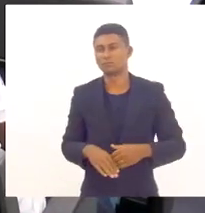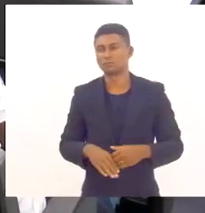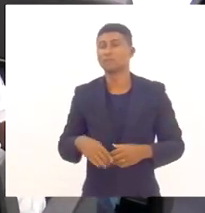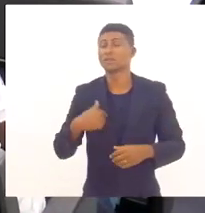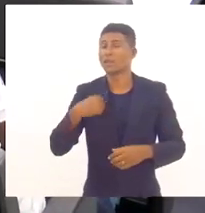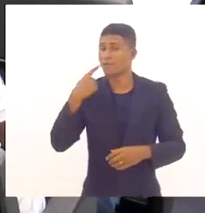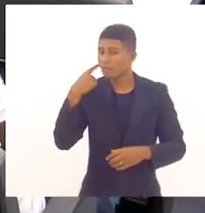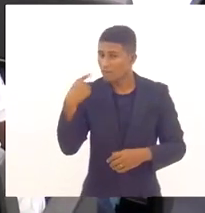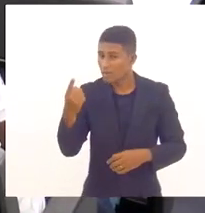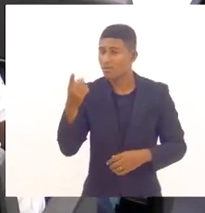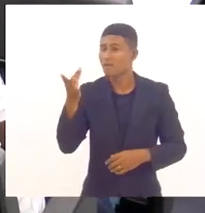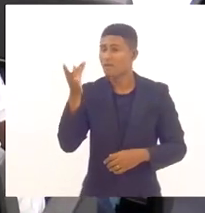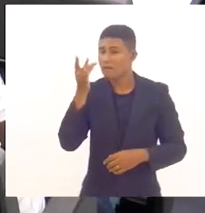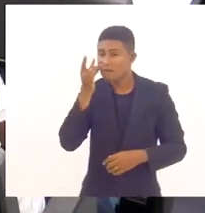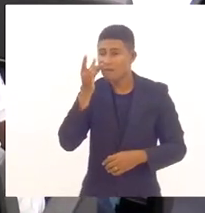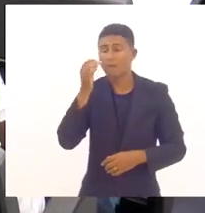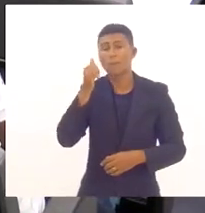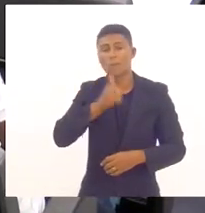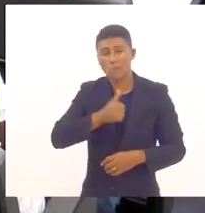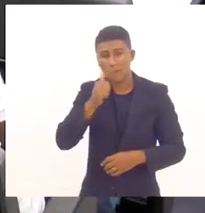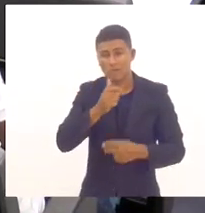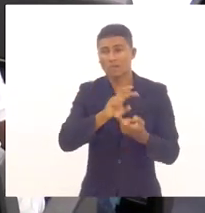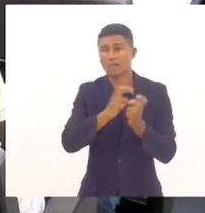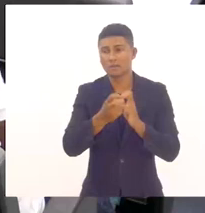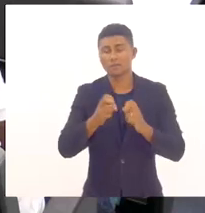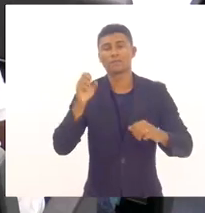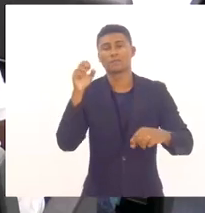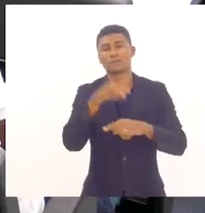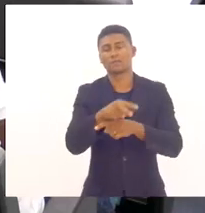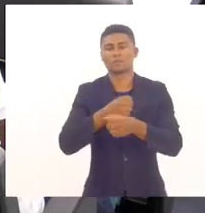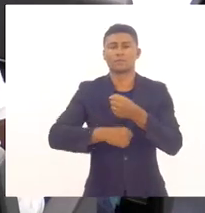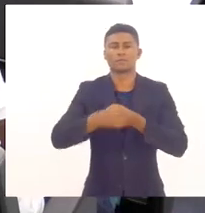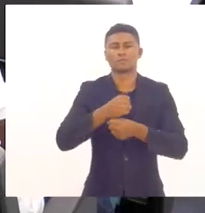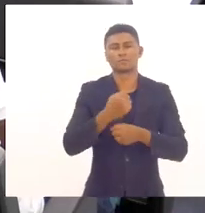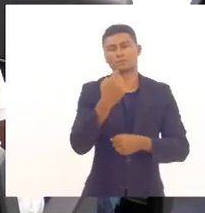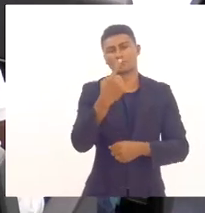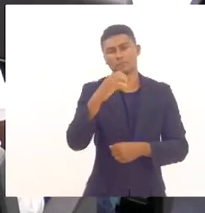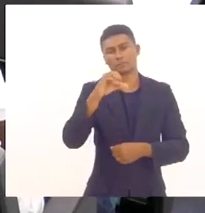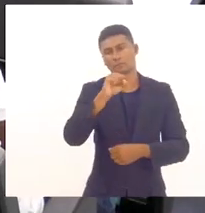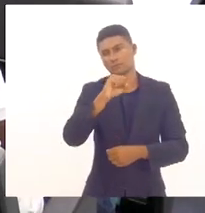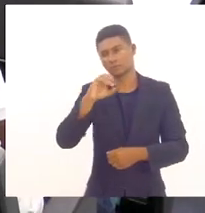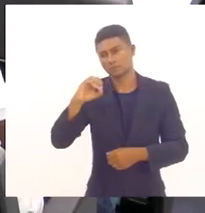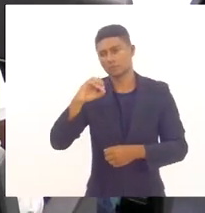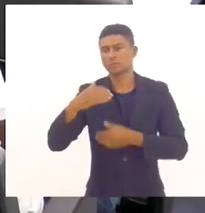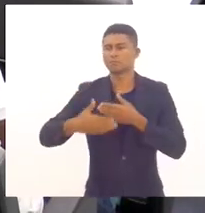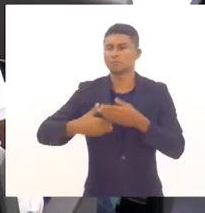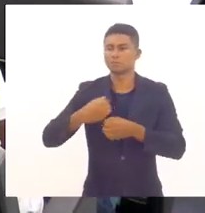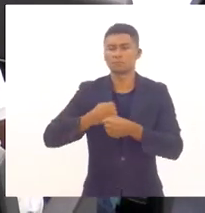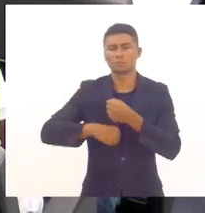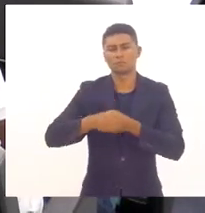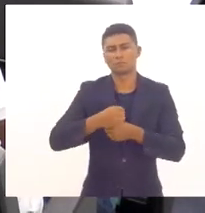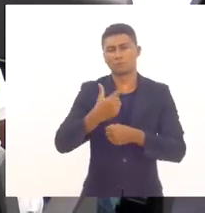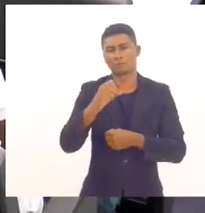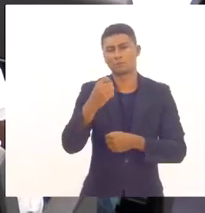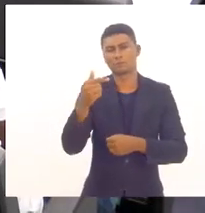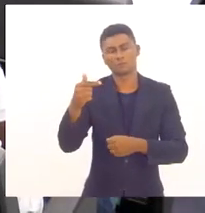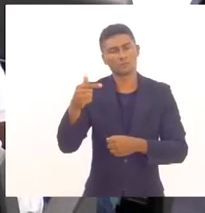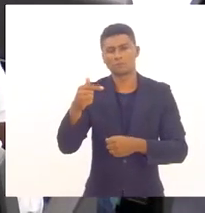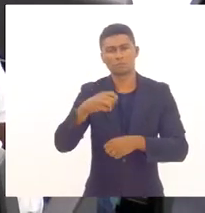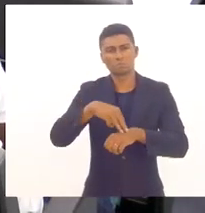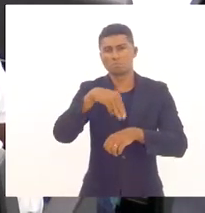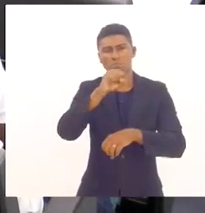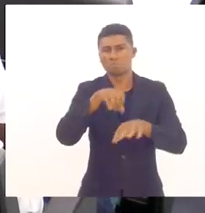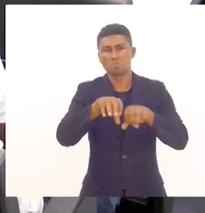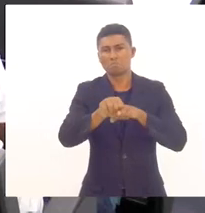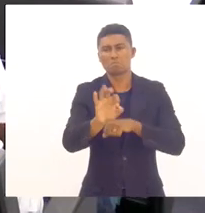sou testemunha ocular de mulheres que entraram na capoeira na década de 80 e que, em 2017, ainda não eram formadas